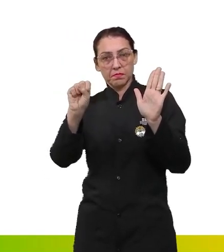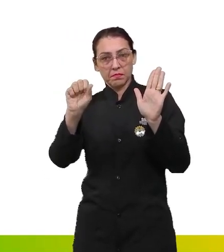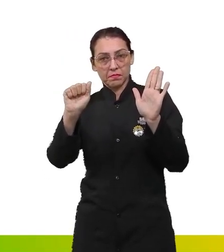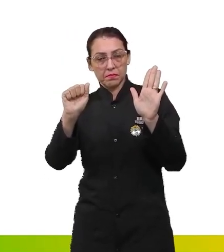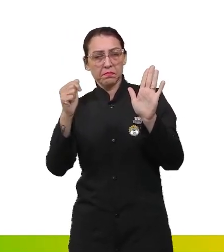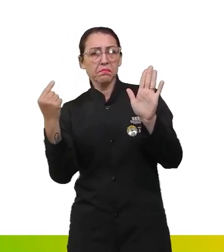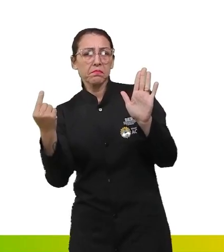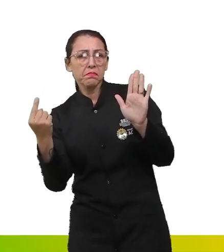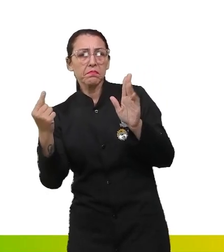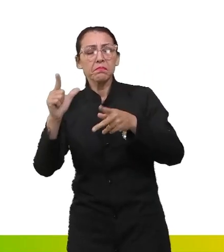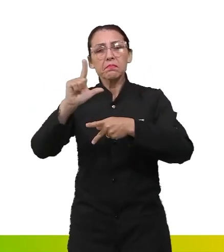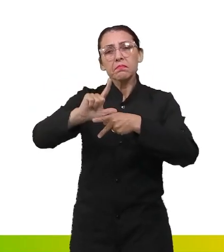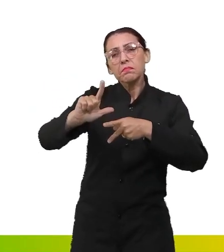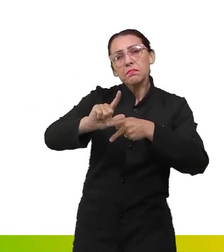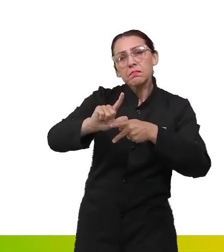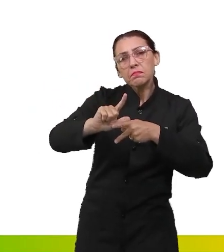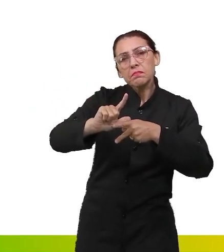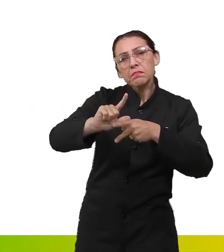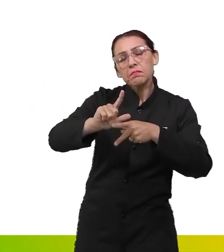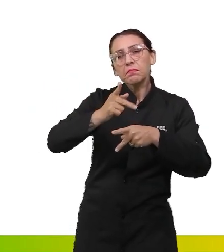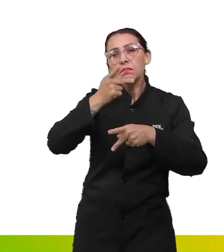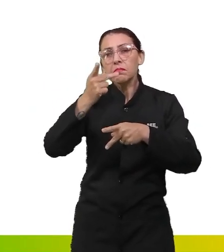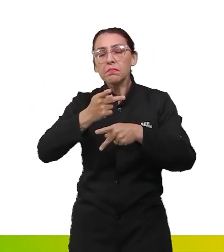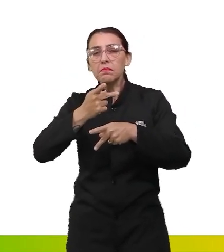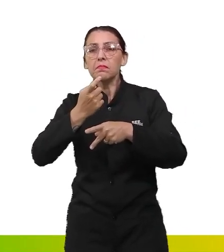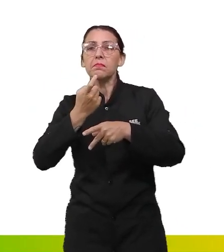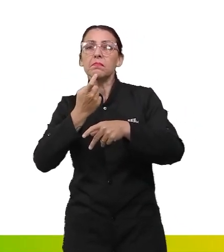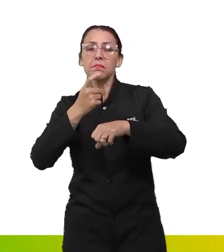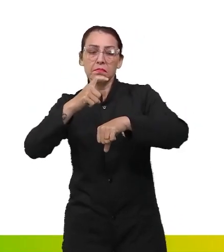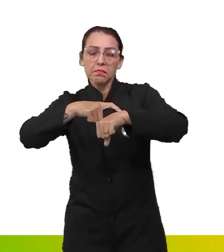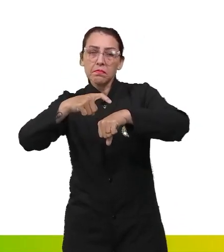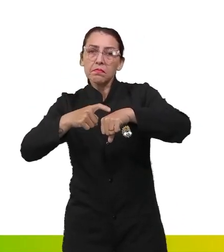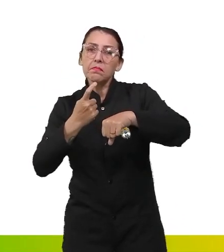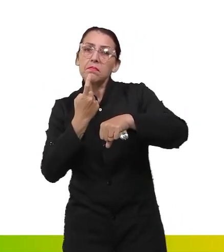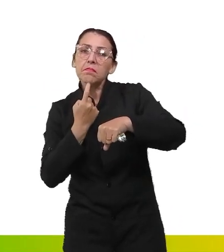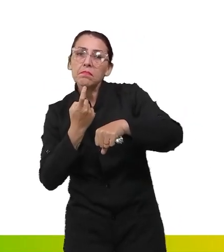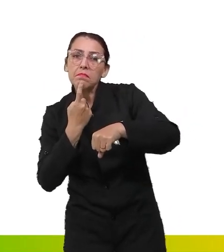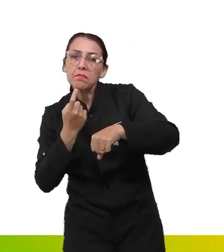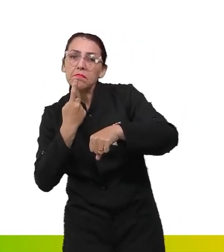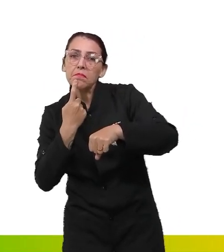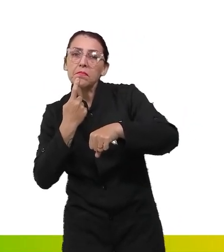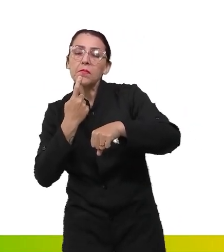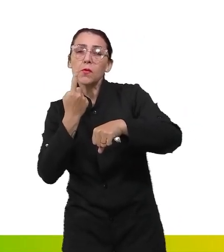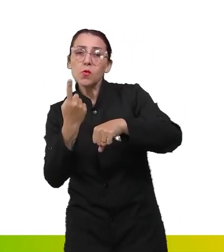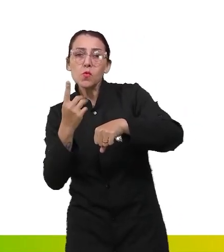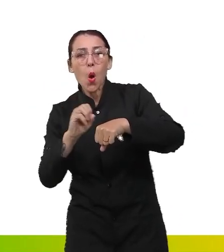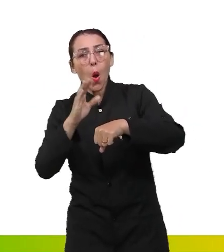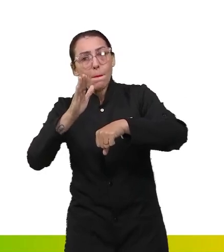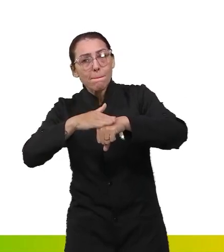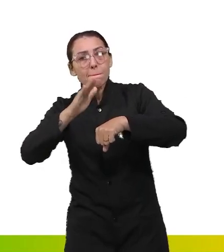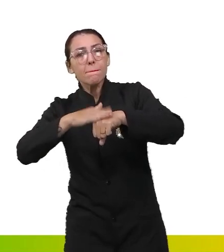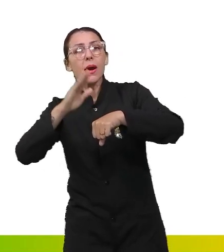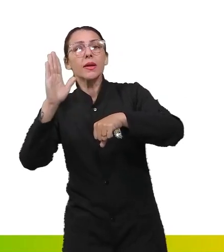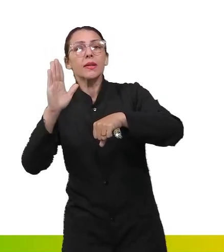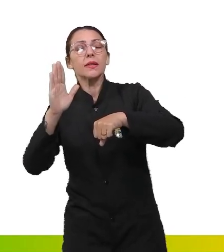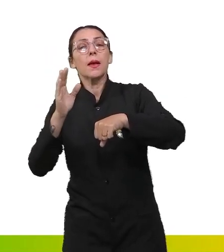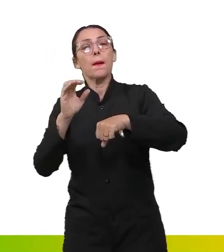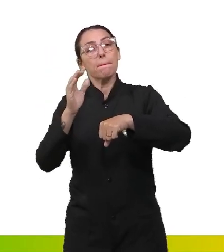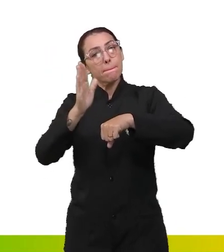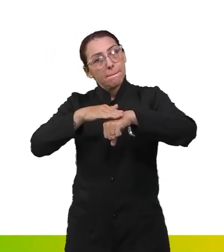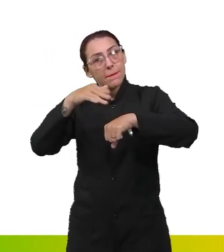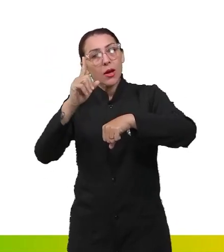singular ou está no plural? Eu estou falando de um morango ou estou falando de muitos morangos? Eu estou falando de mais de um morango. Las fresas, ou seja,